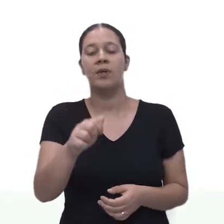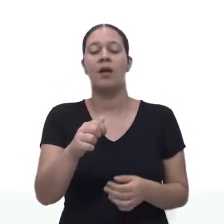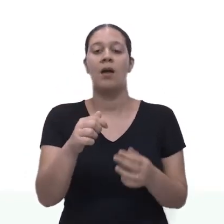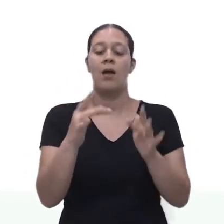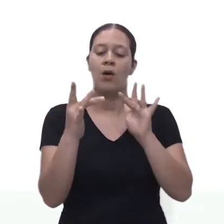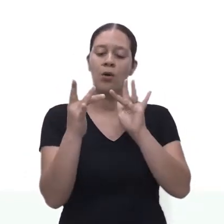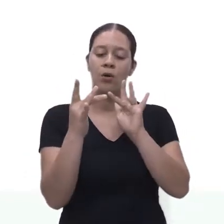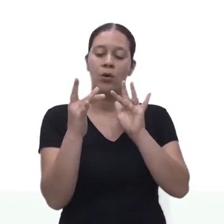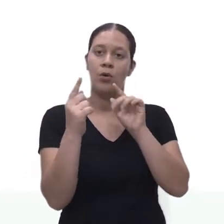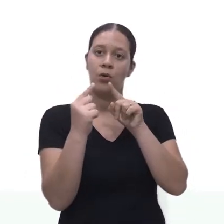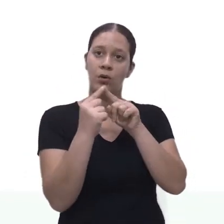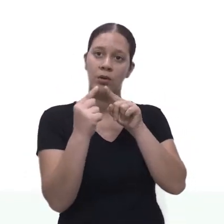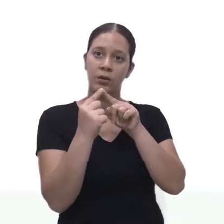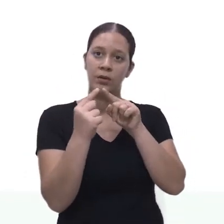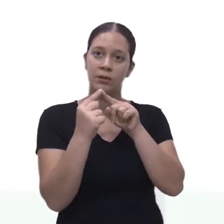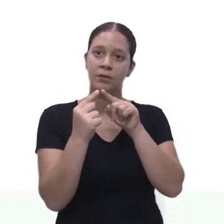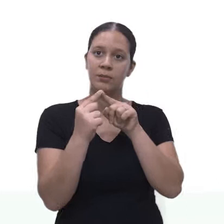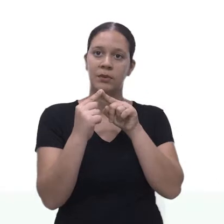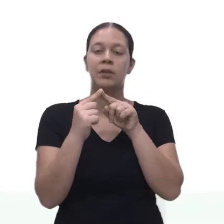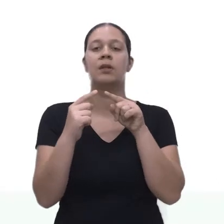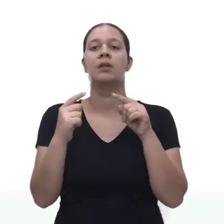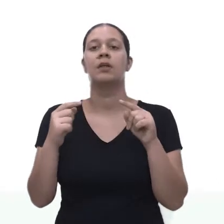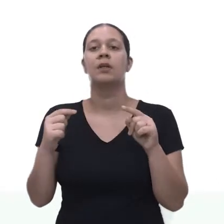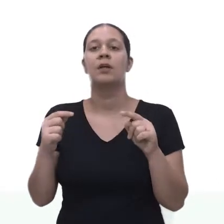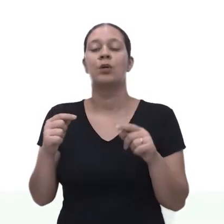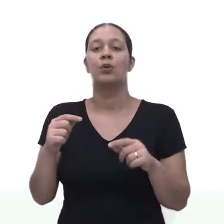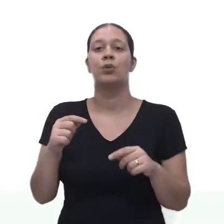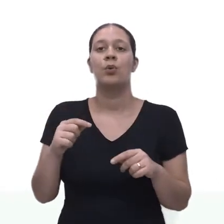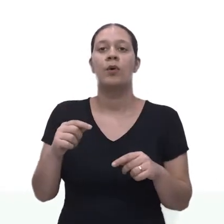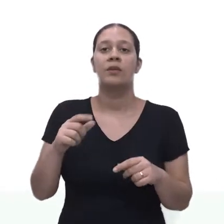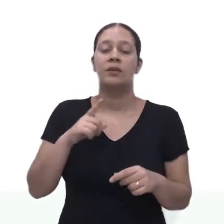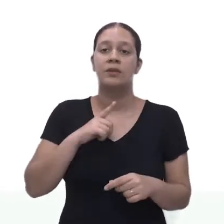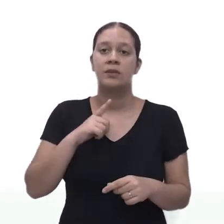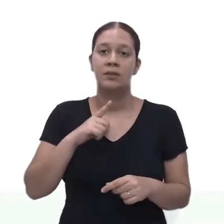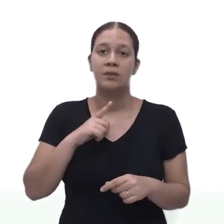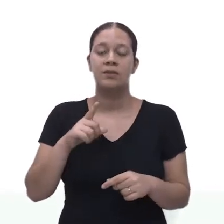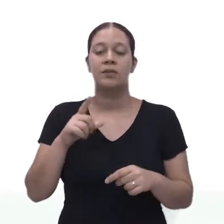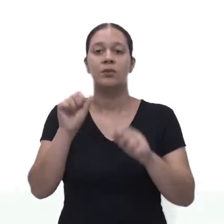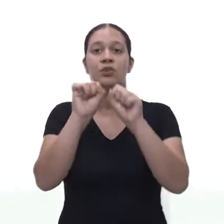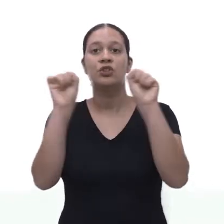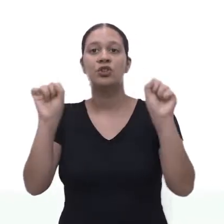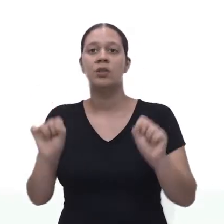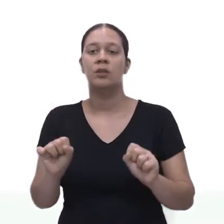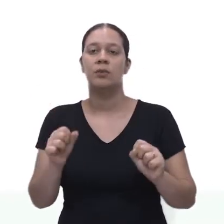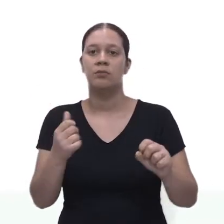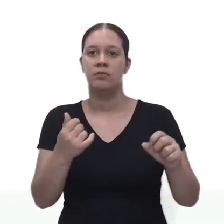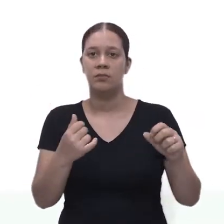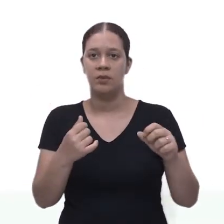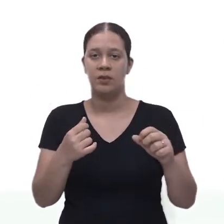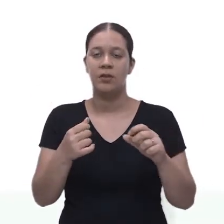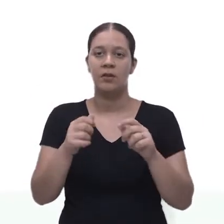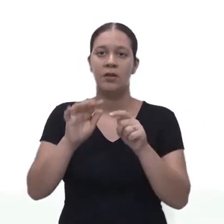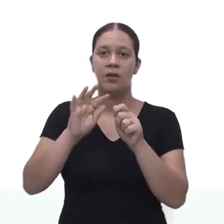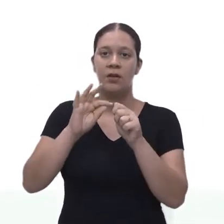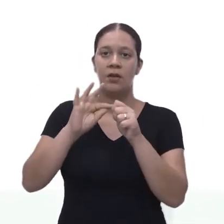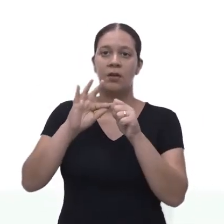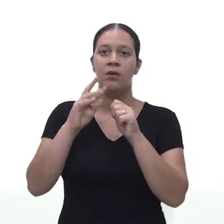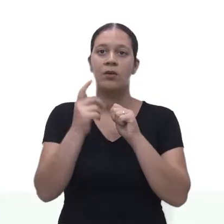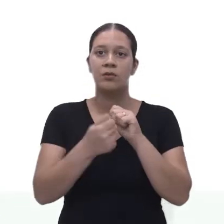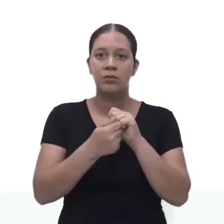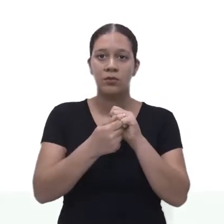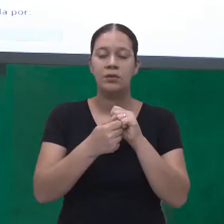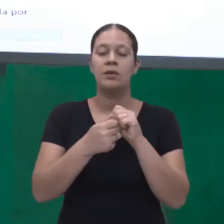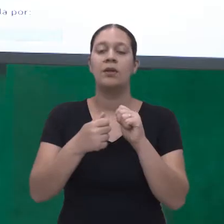associada à irreversibilidade dos estados de um sistema físico. É comumente associada ao grau